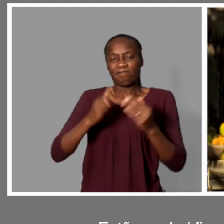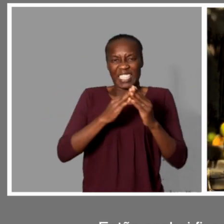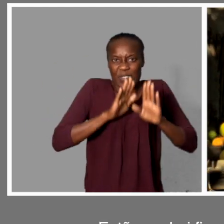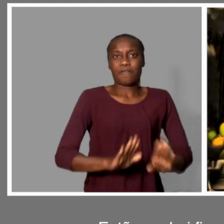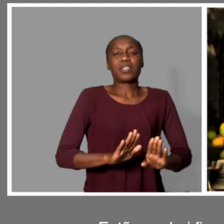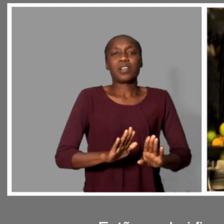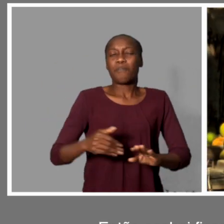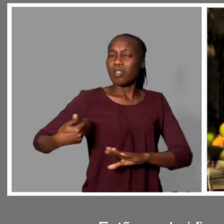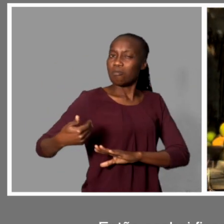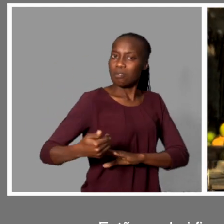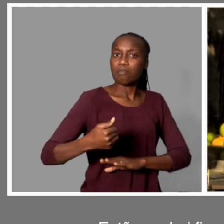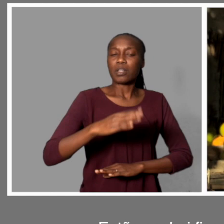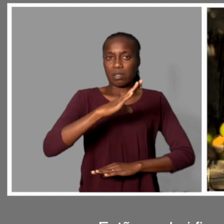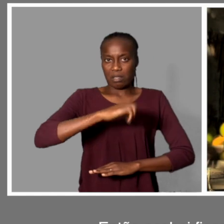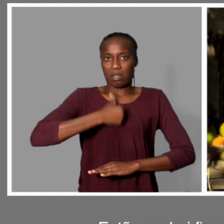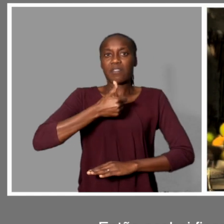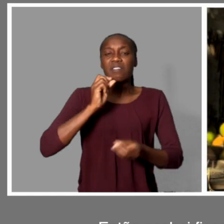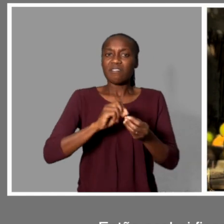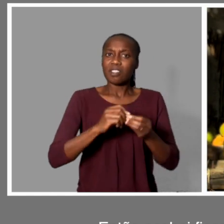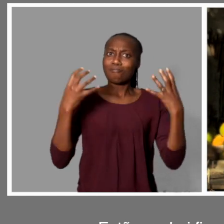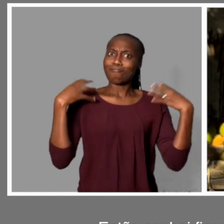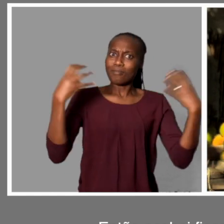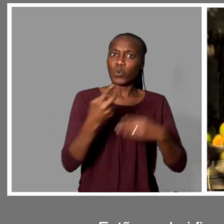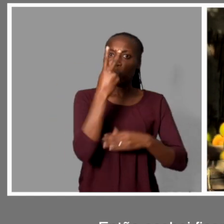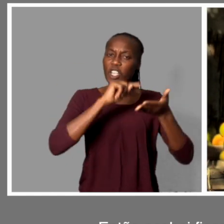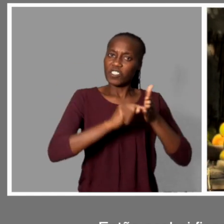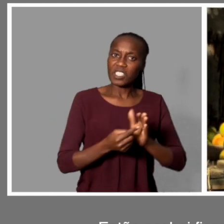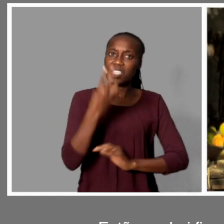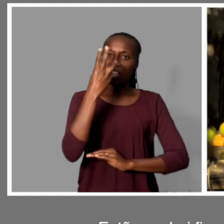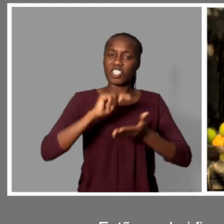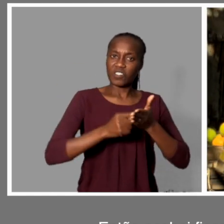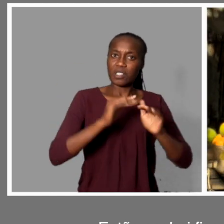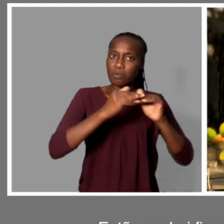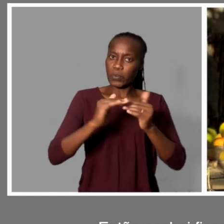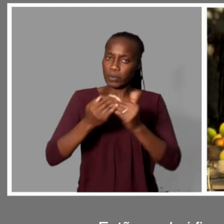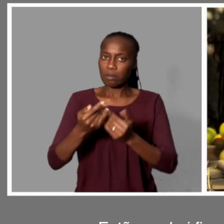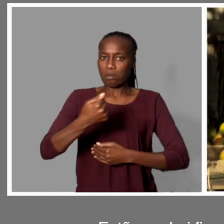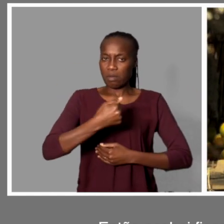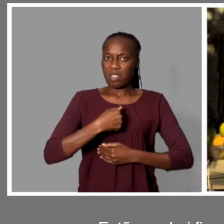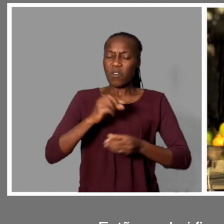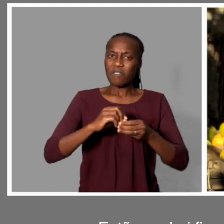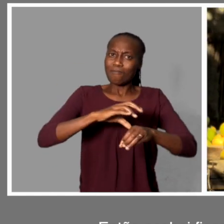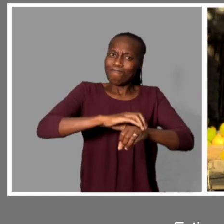assim, todos os dias eu lhe faço, depende do tempo que eu tiver, duas, três vezes por dia, eu lhe estico